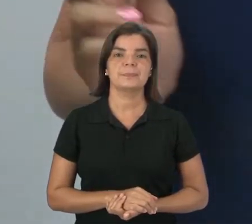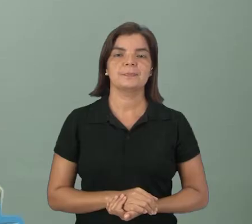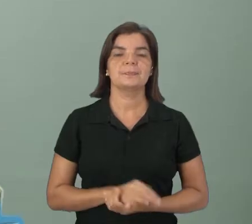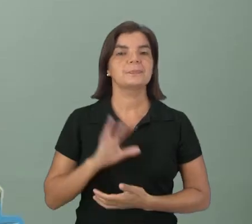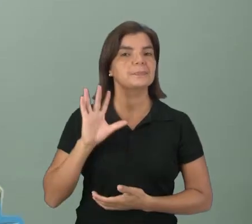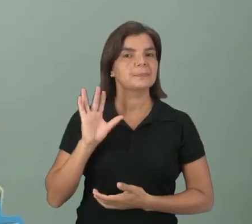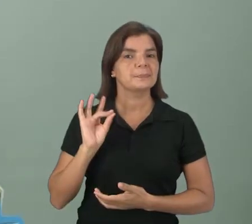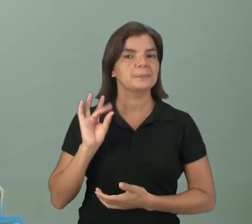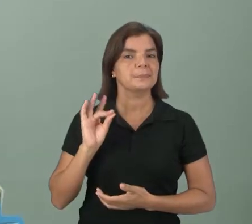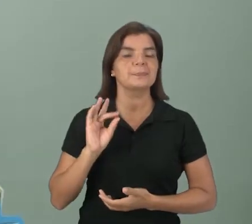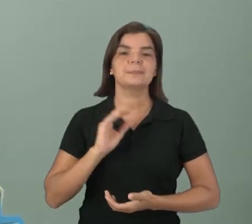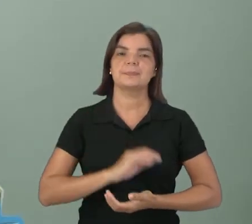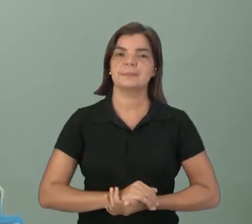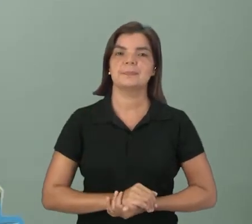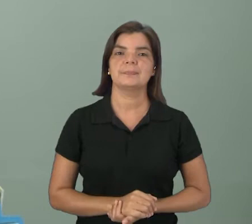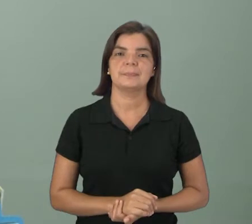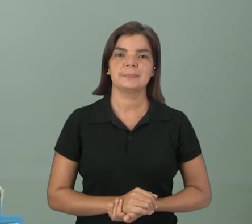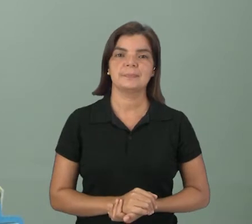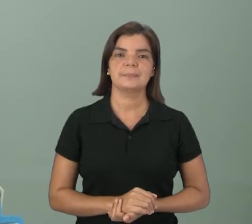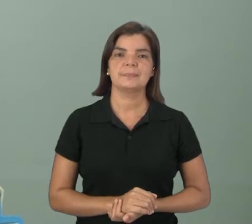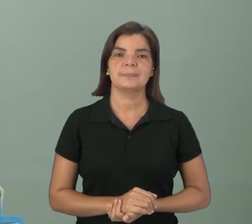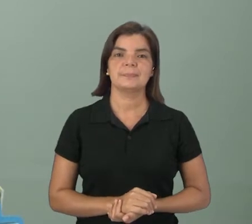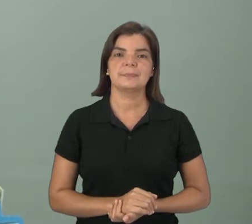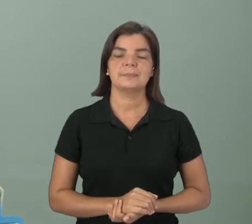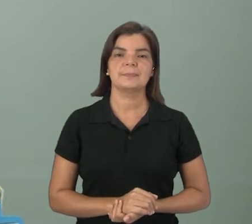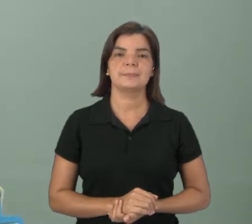colar bem aqui ó